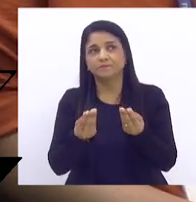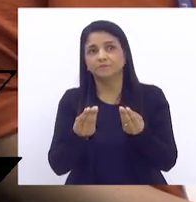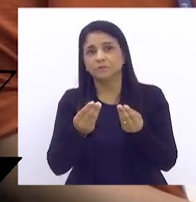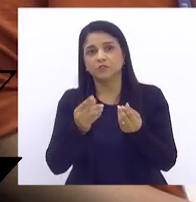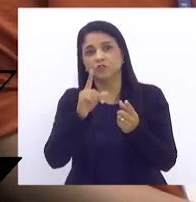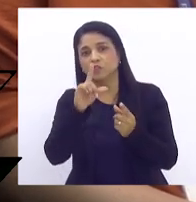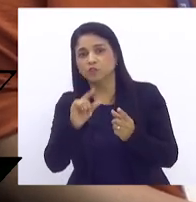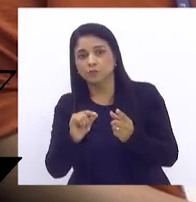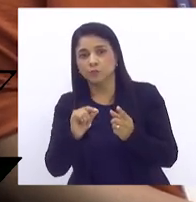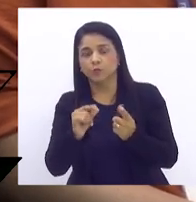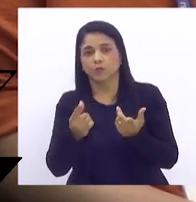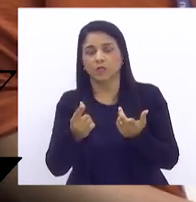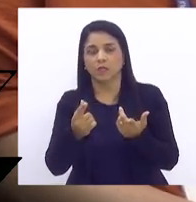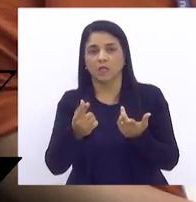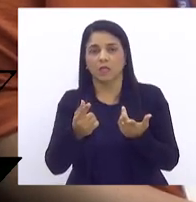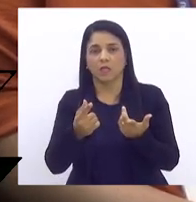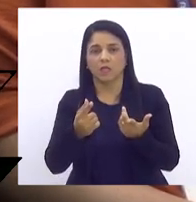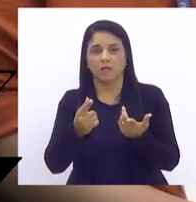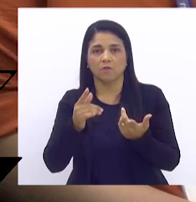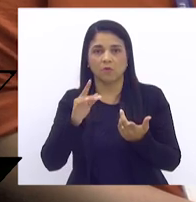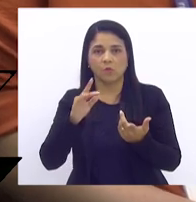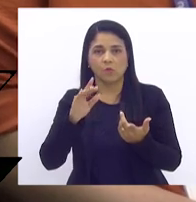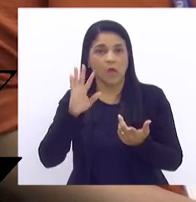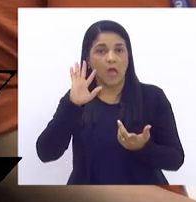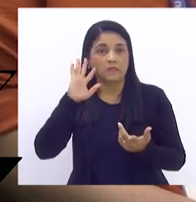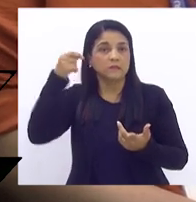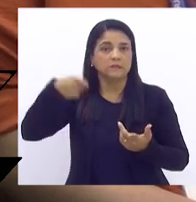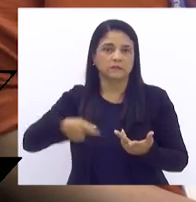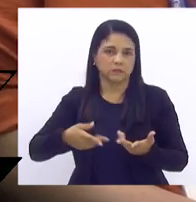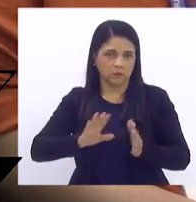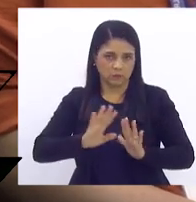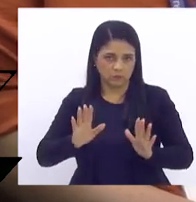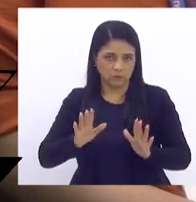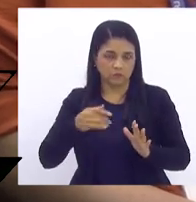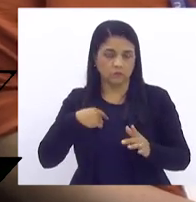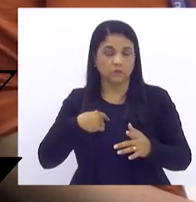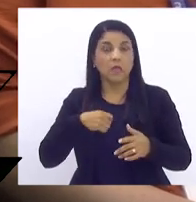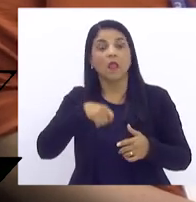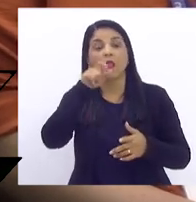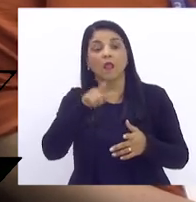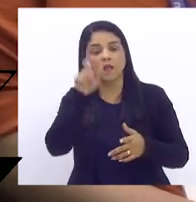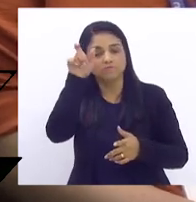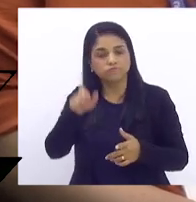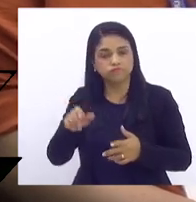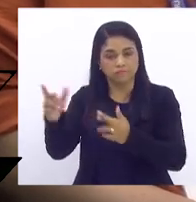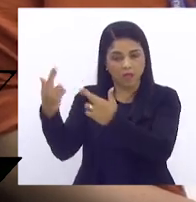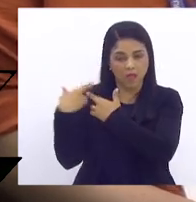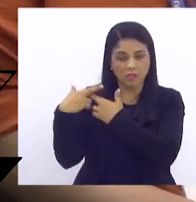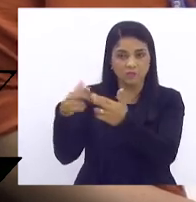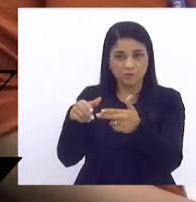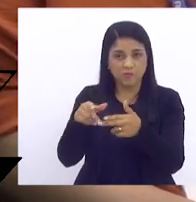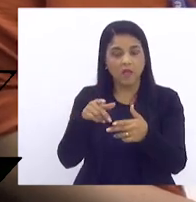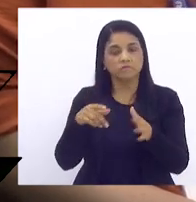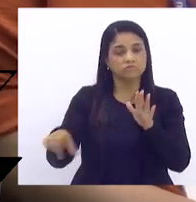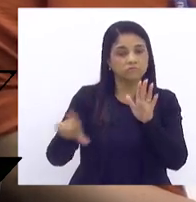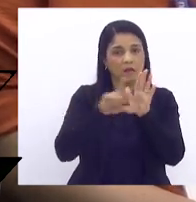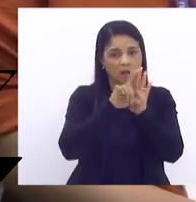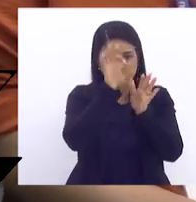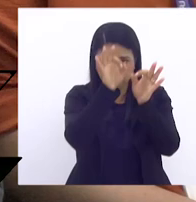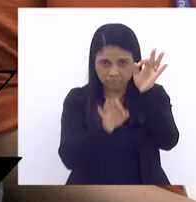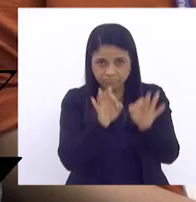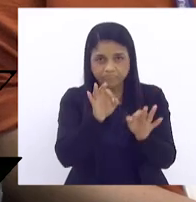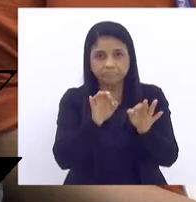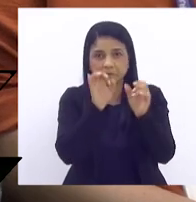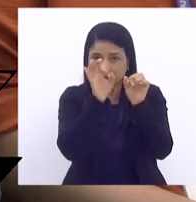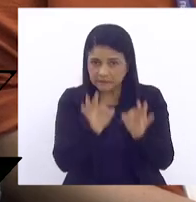de arbítrio de quem vai estar responsável pela sindicância. Né? Quem está responsável pela sindicância tem que aplicar a lei. Vossa Excelência está cumprindo um papel